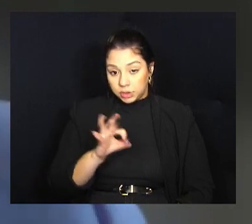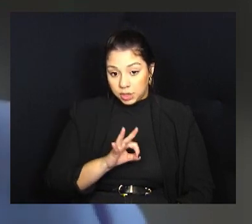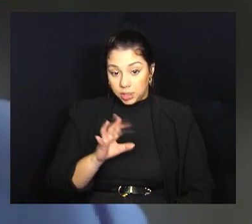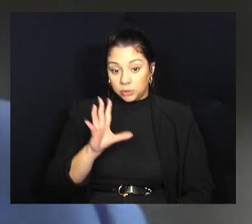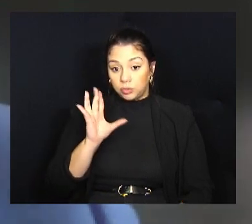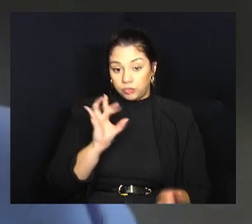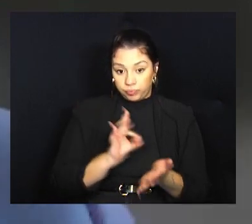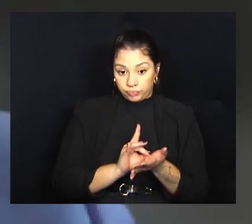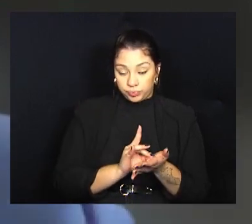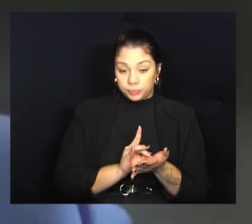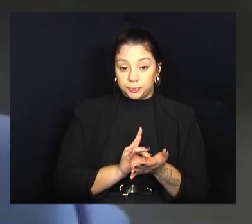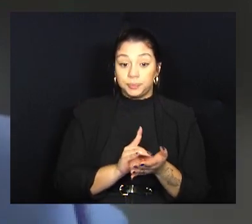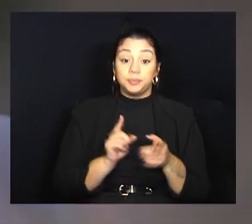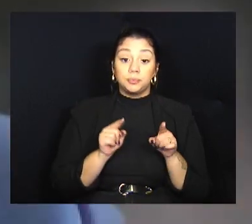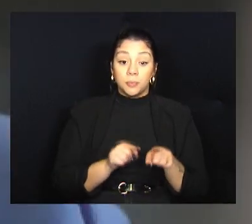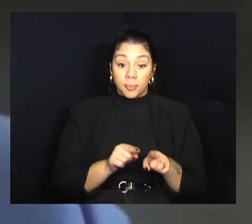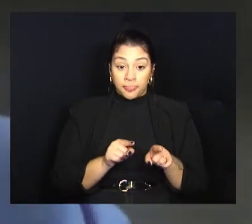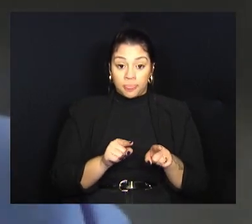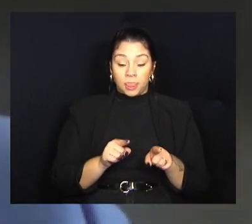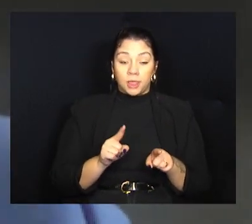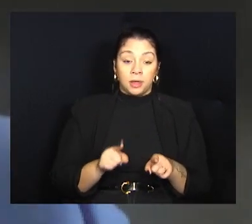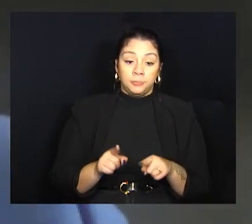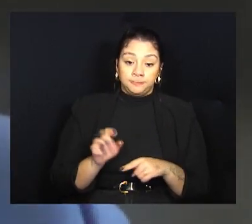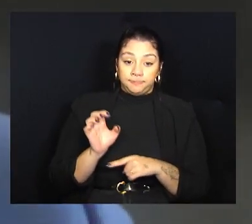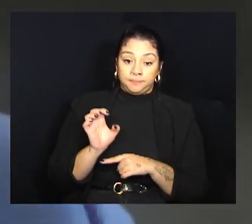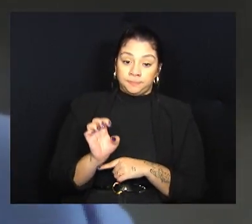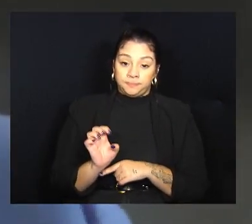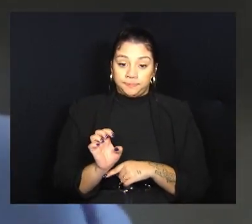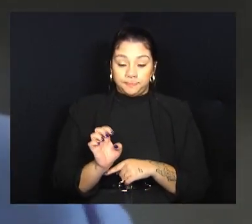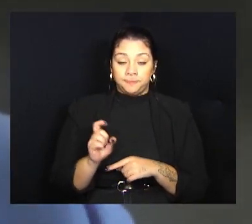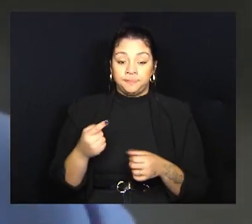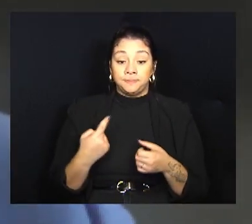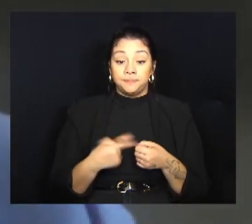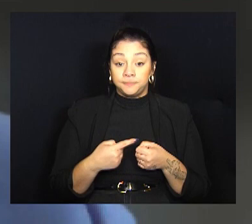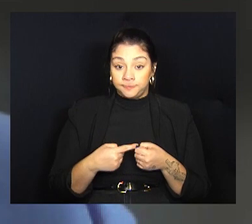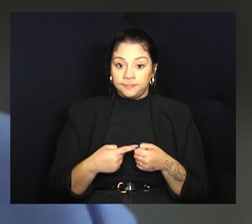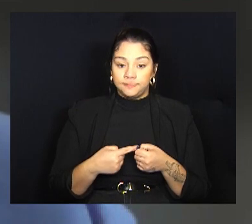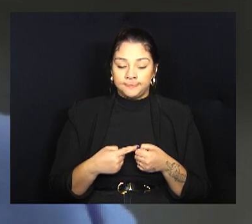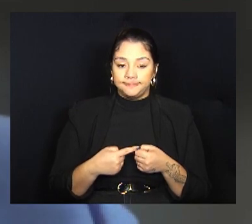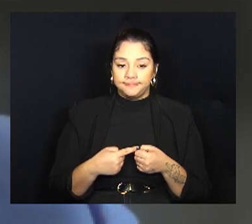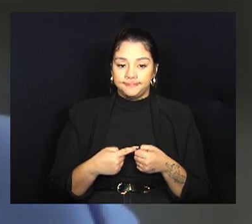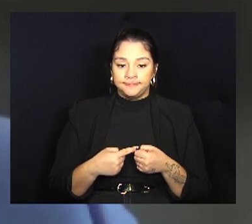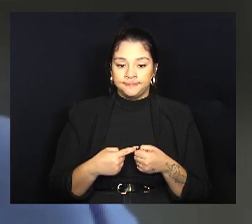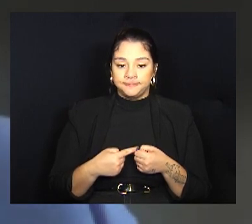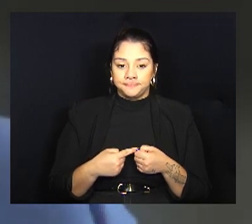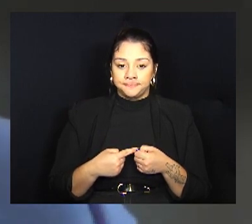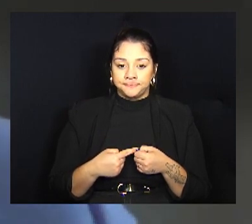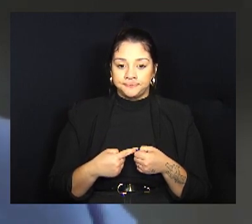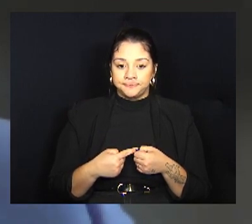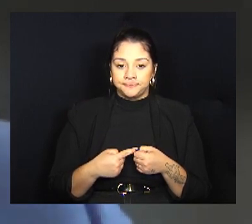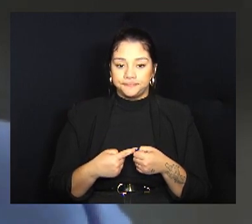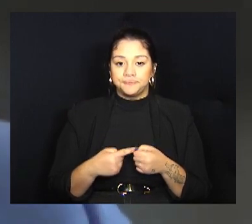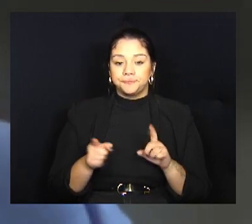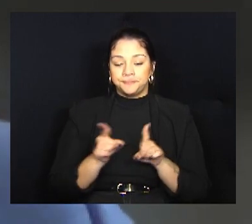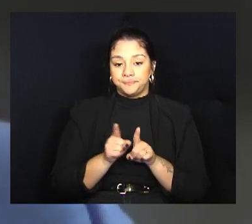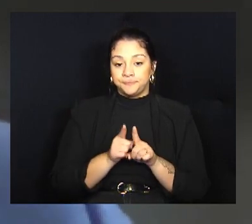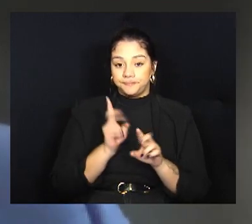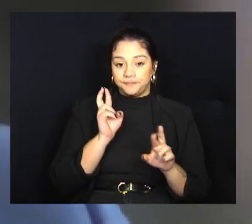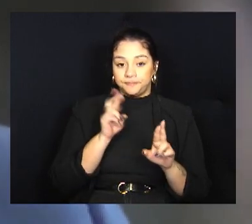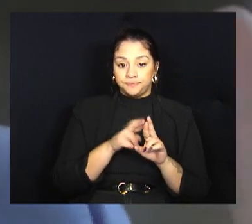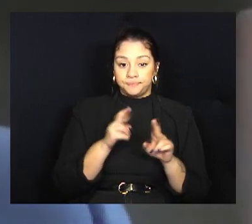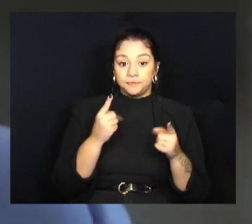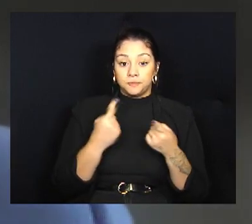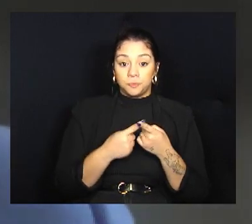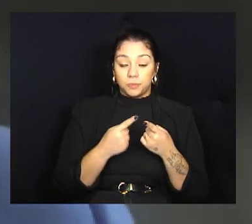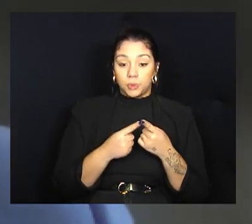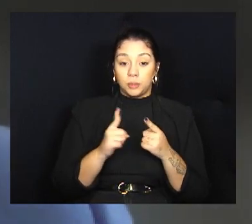fixada. Isso da alíquota fixada no estado e no município. E a de referência, né? Porque lá